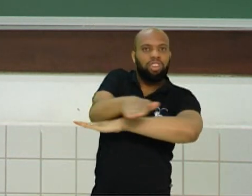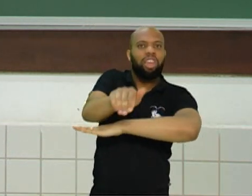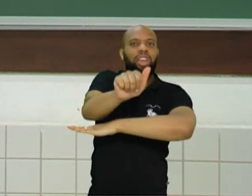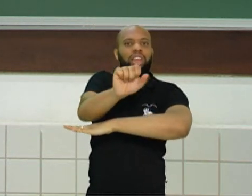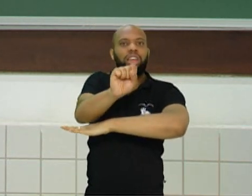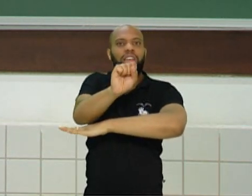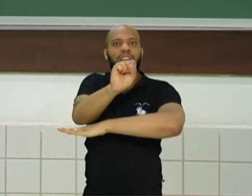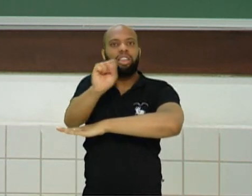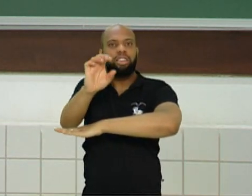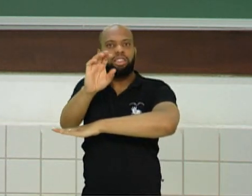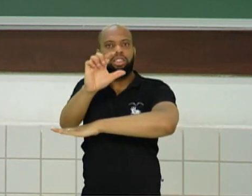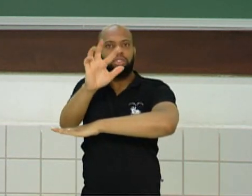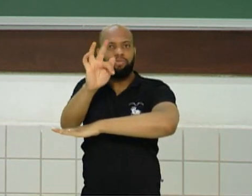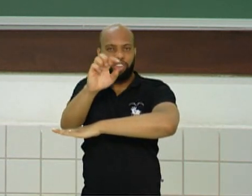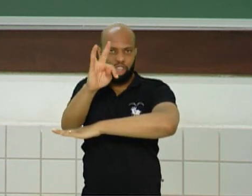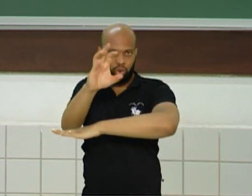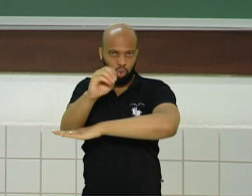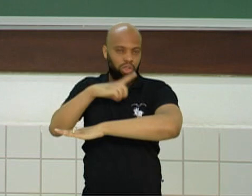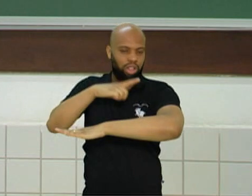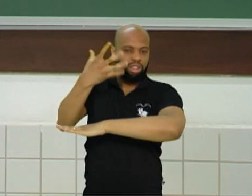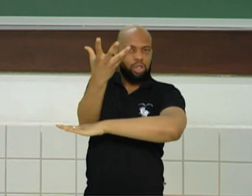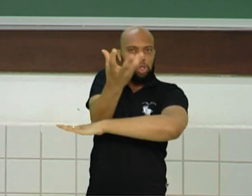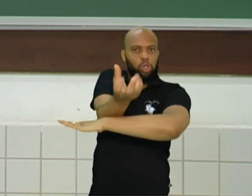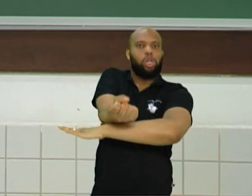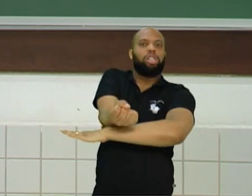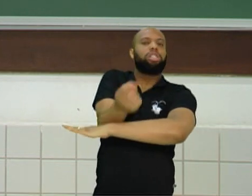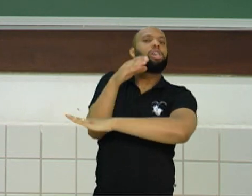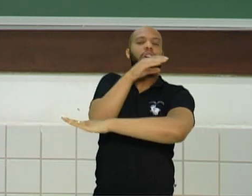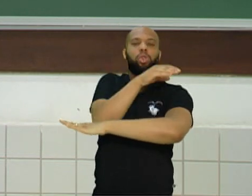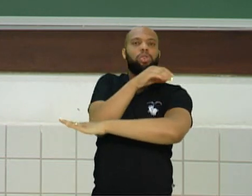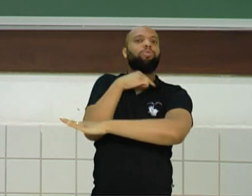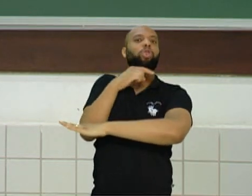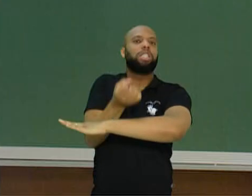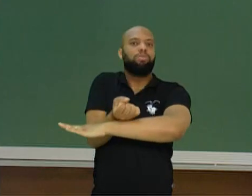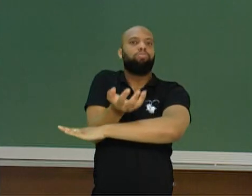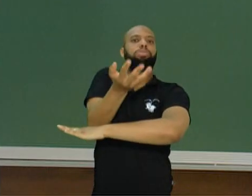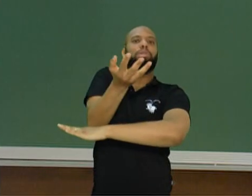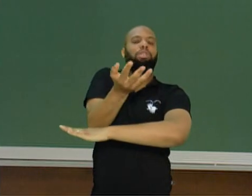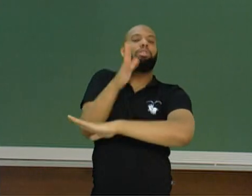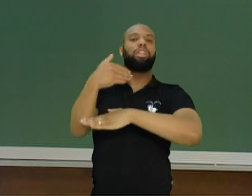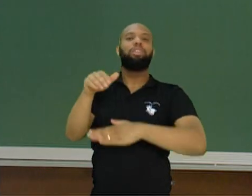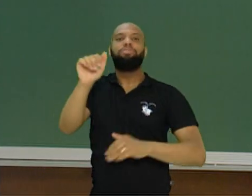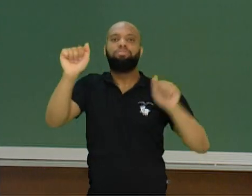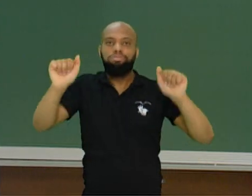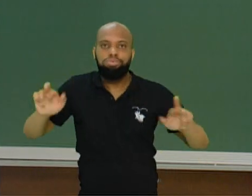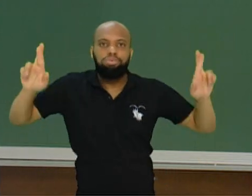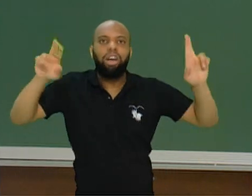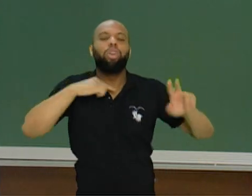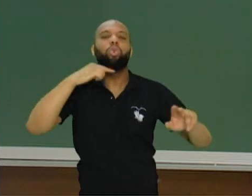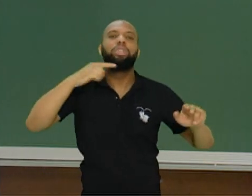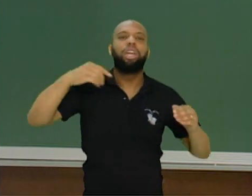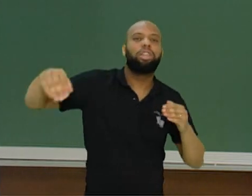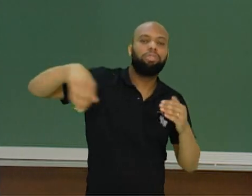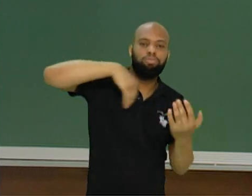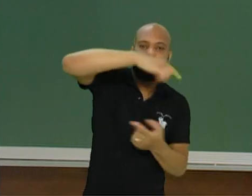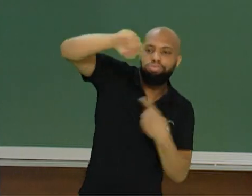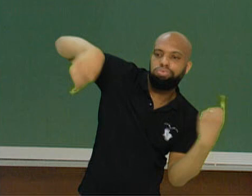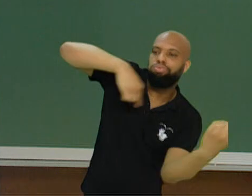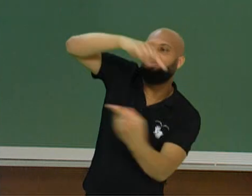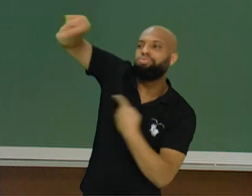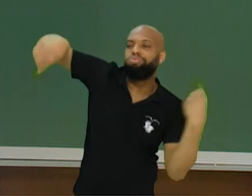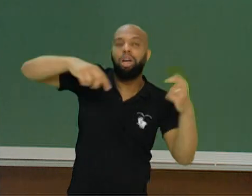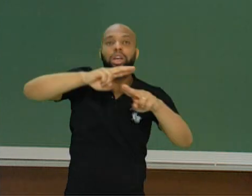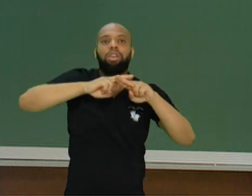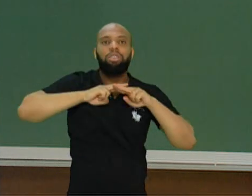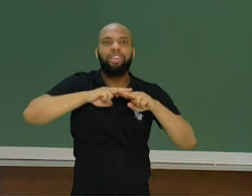ar, ele não consegue circular, né, se dissipar por conta desses prédios. Então, acaba aumentando a temperatura